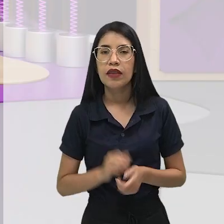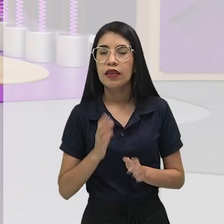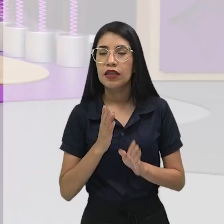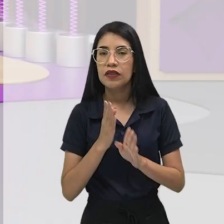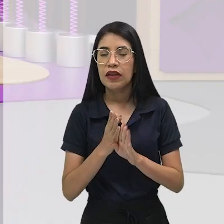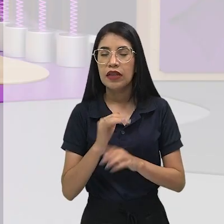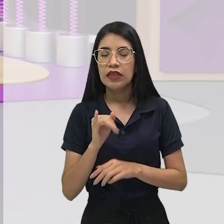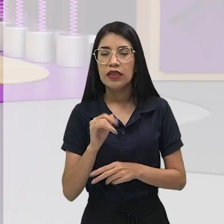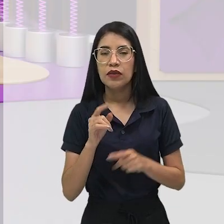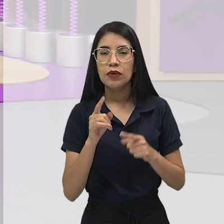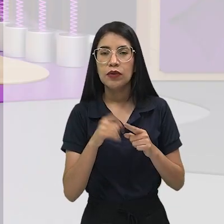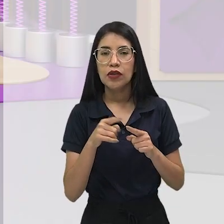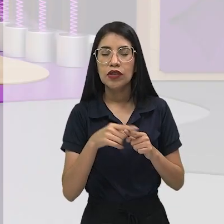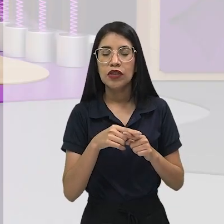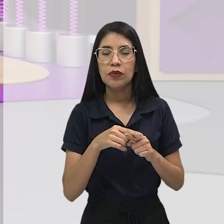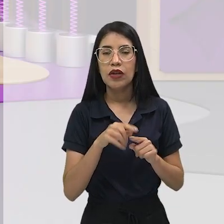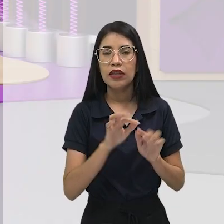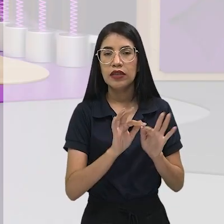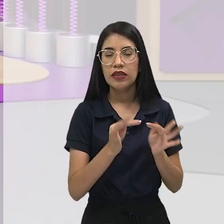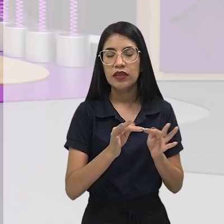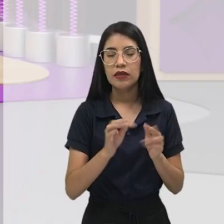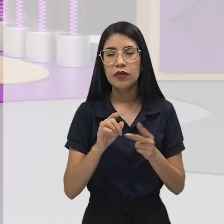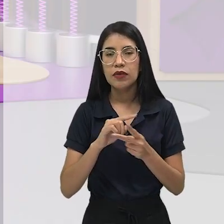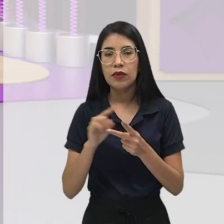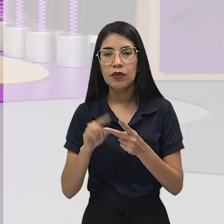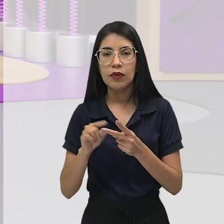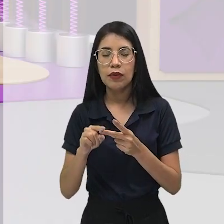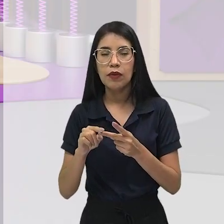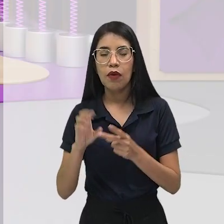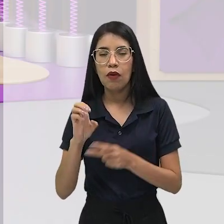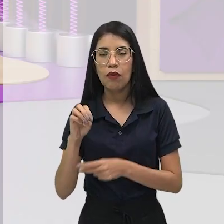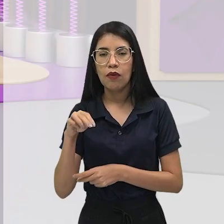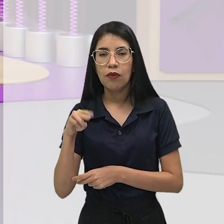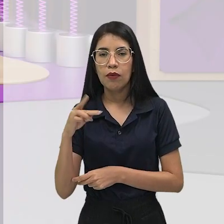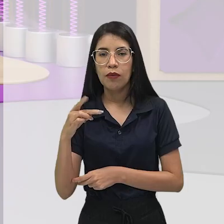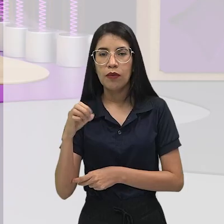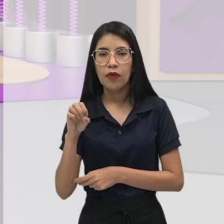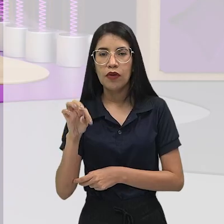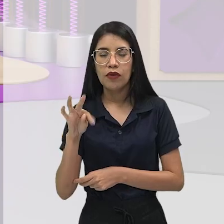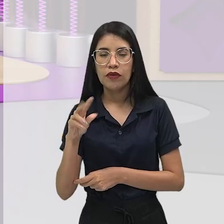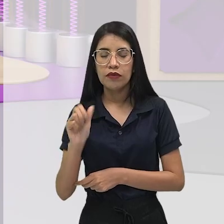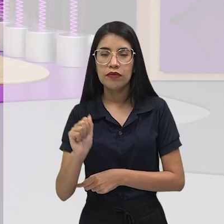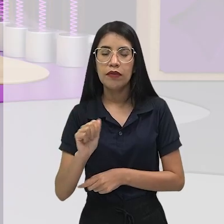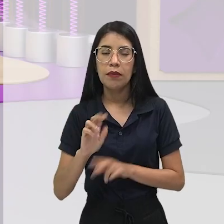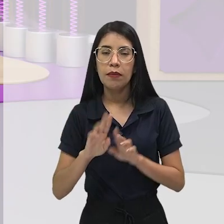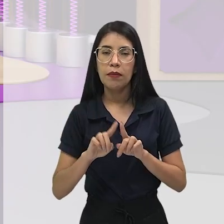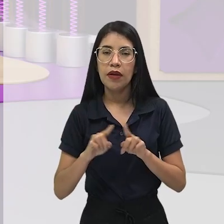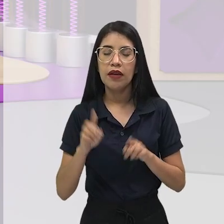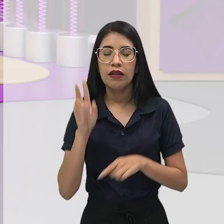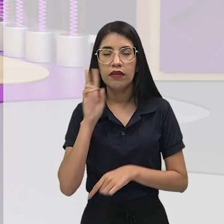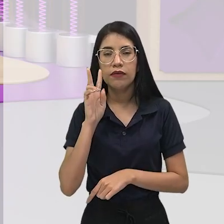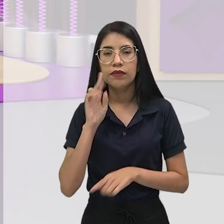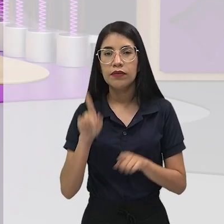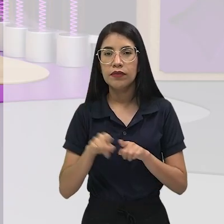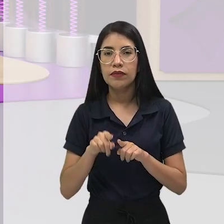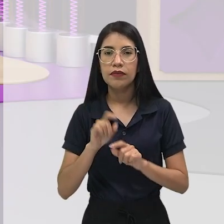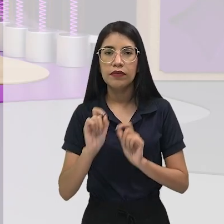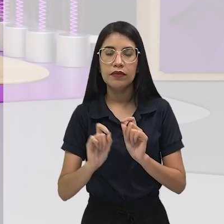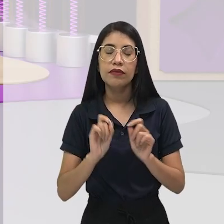se ela é uma dízima periódica simples ou se ela é uma dízima periódica composta. Lembrando que o que